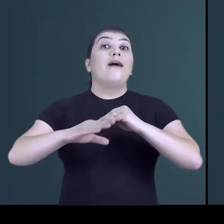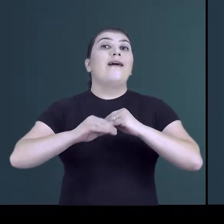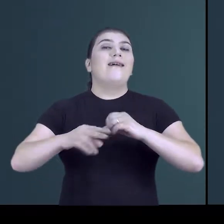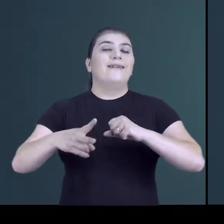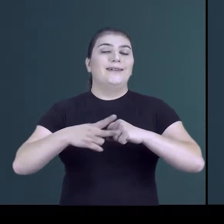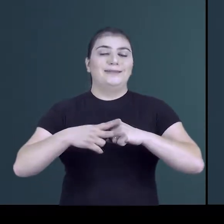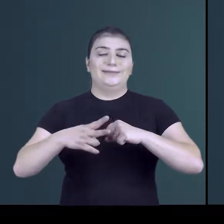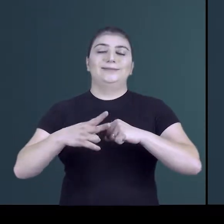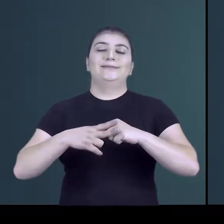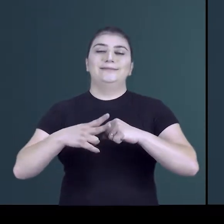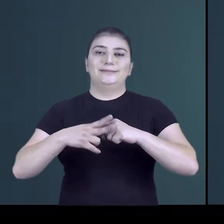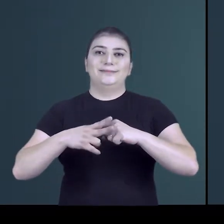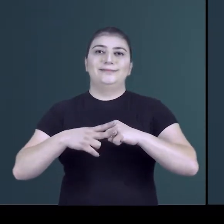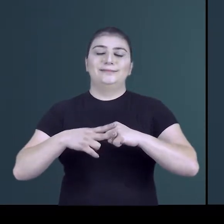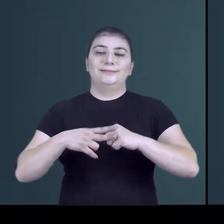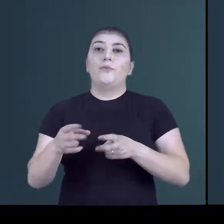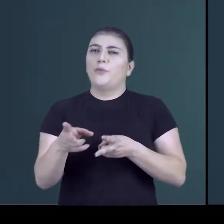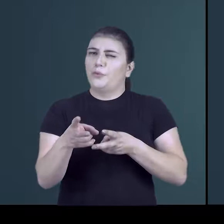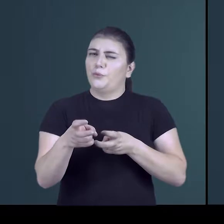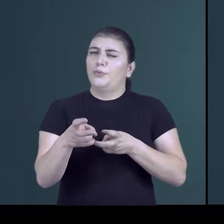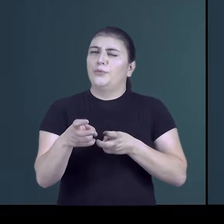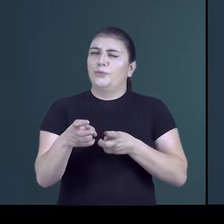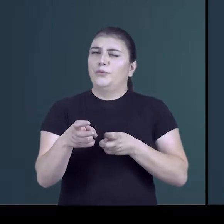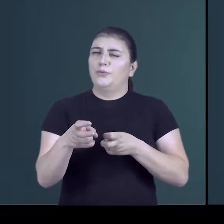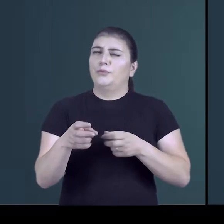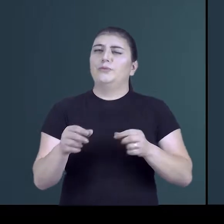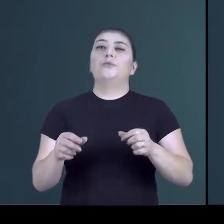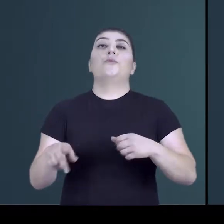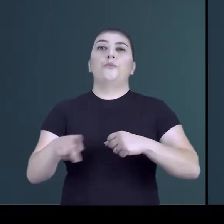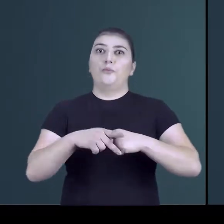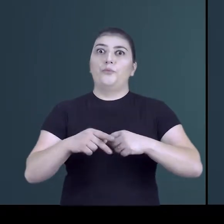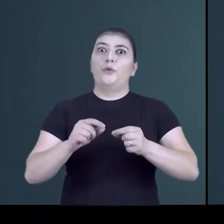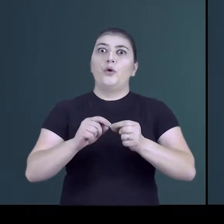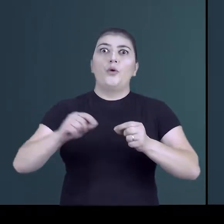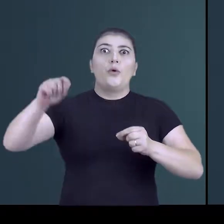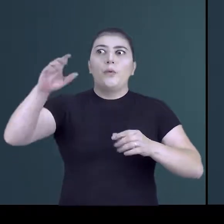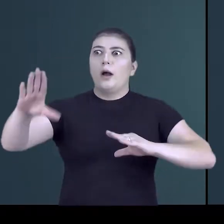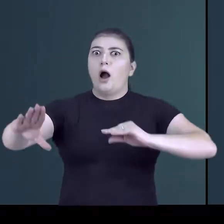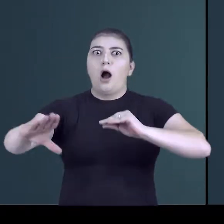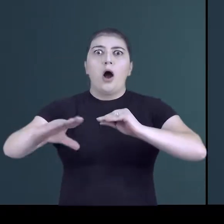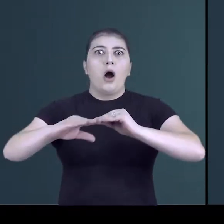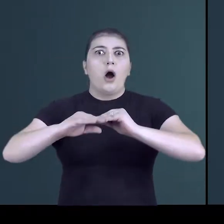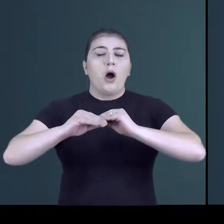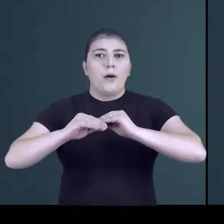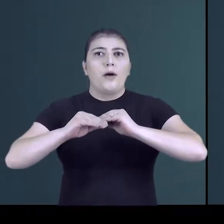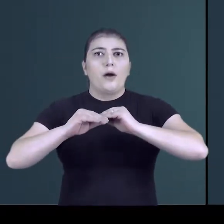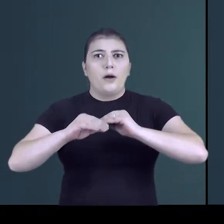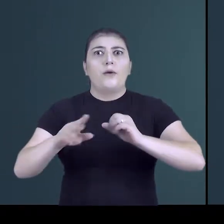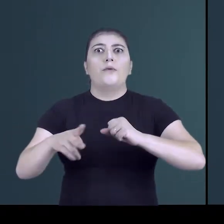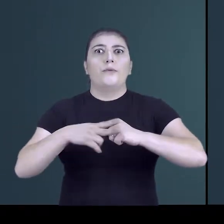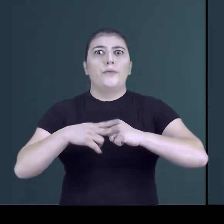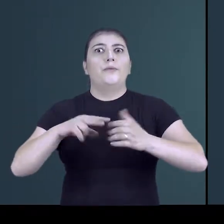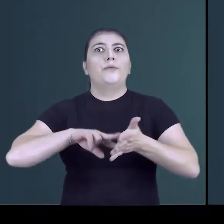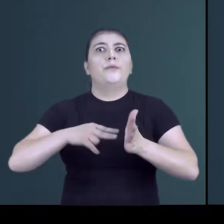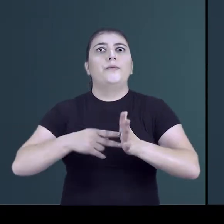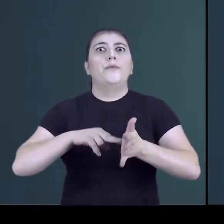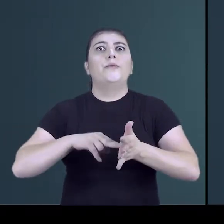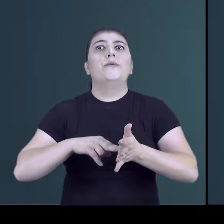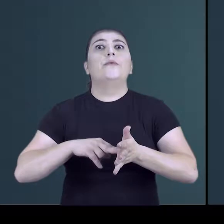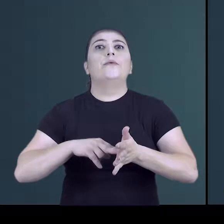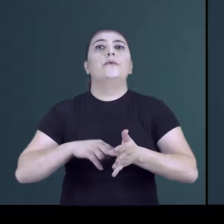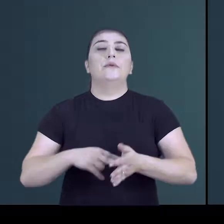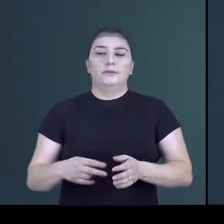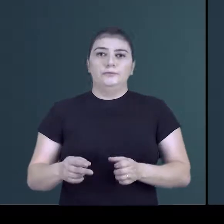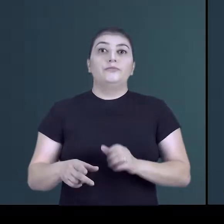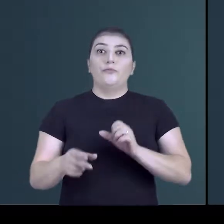de verbos. Observem bem, os pronomes oblíquos completam os sentidos dos verbos. Observem